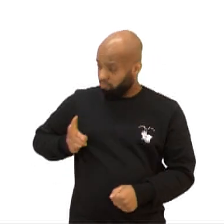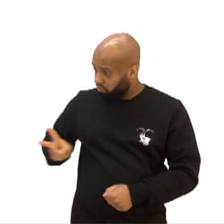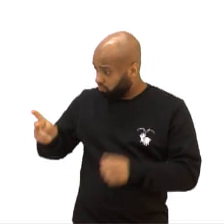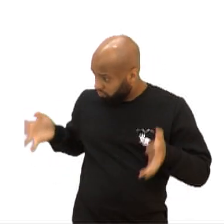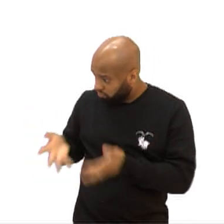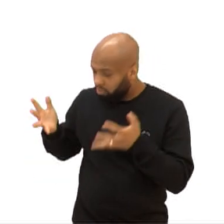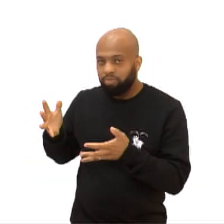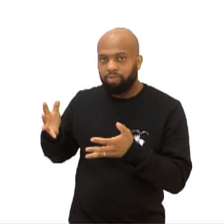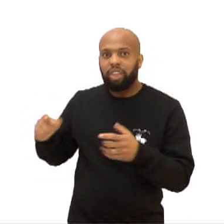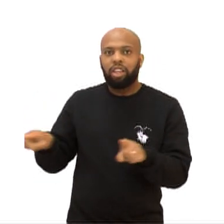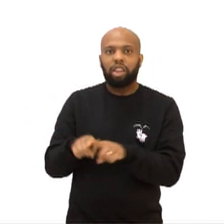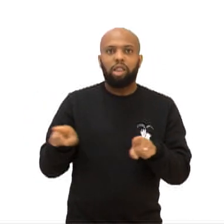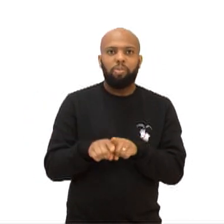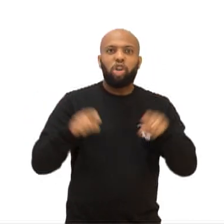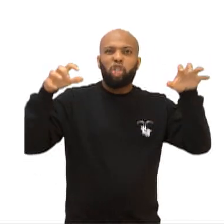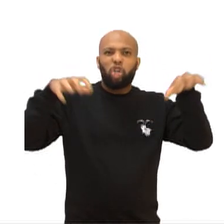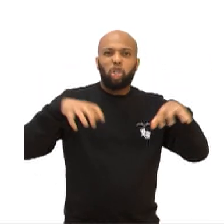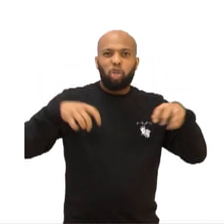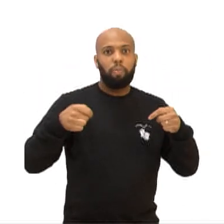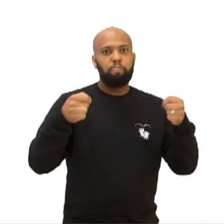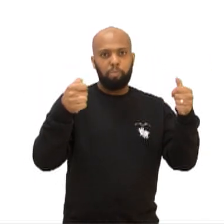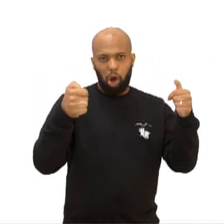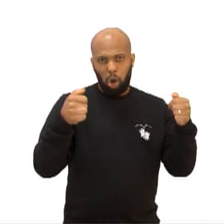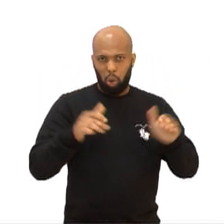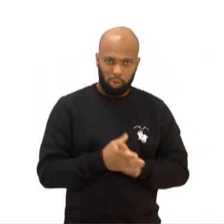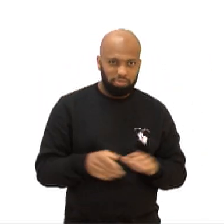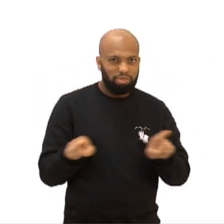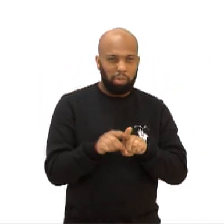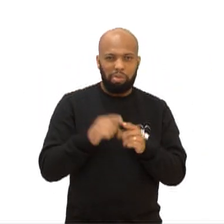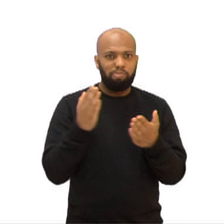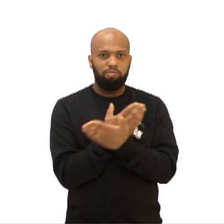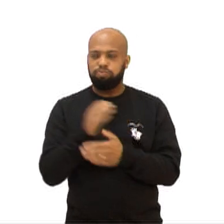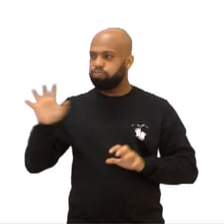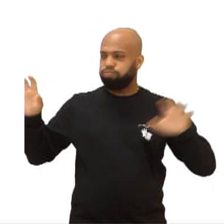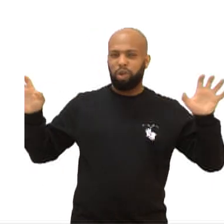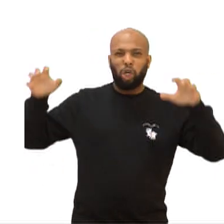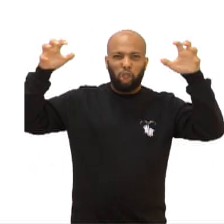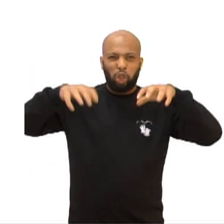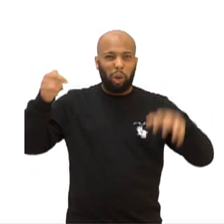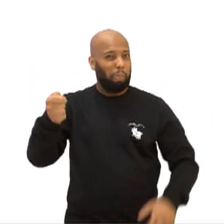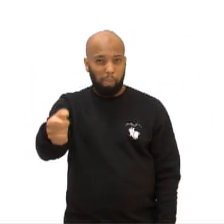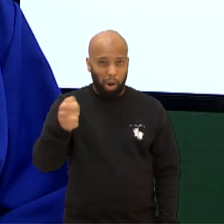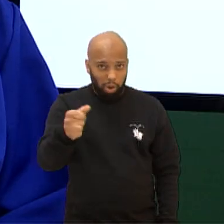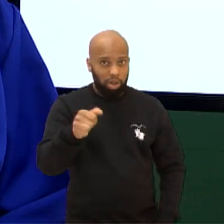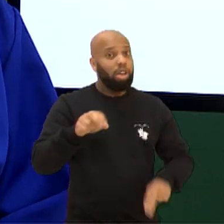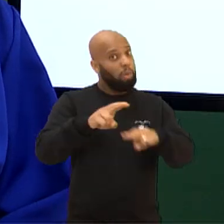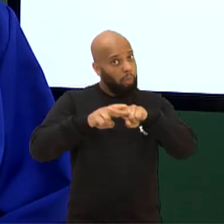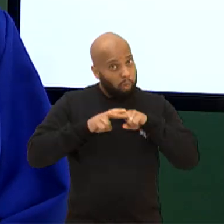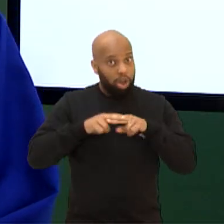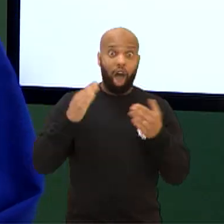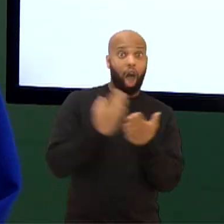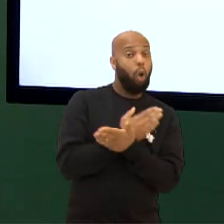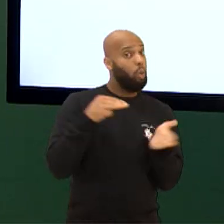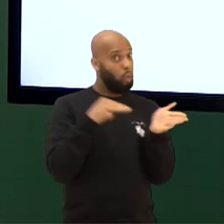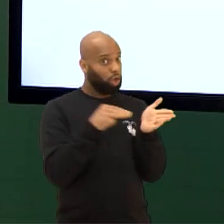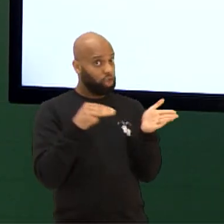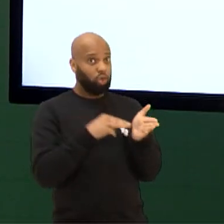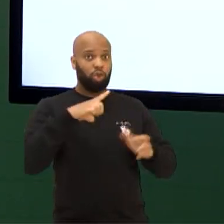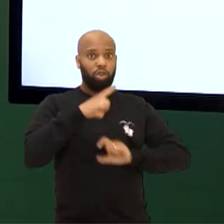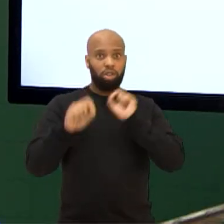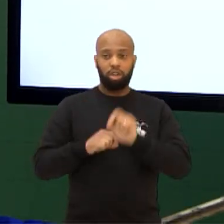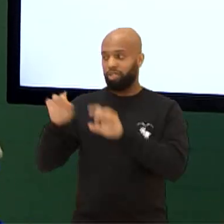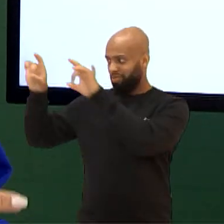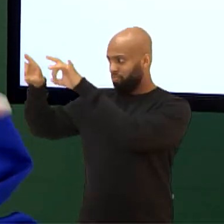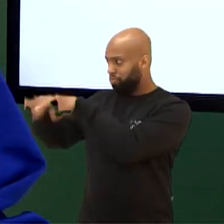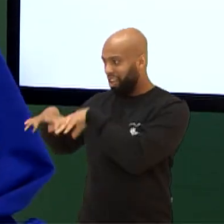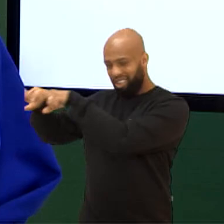secas prolongadas em algumas regiões. Então, esses foram os motivos que levaram ao êxodo rural, ou seja, saírem da